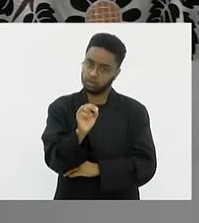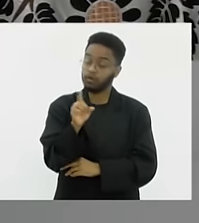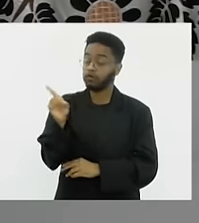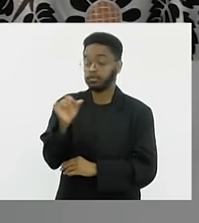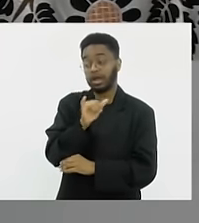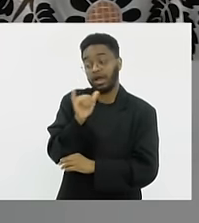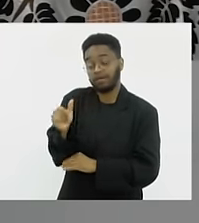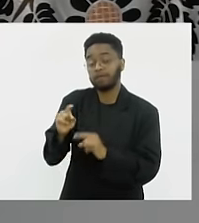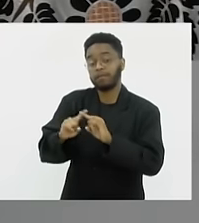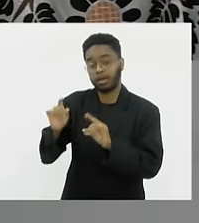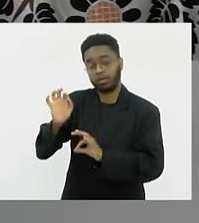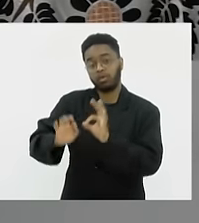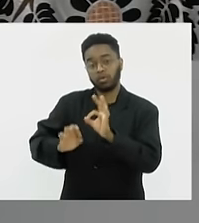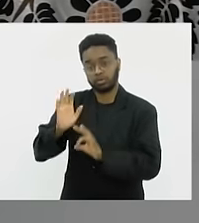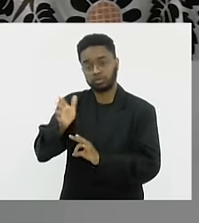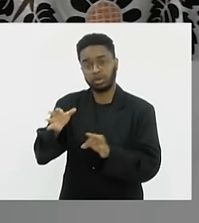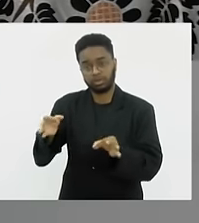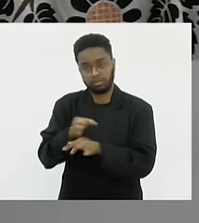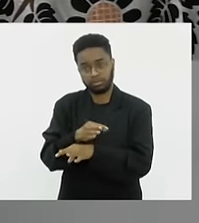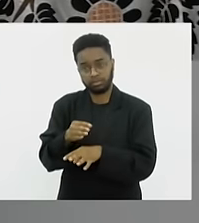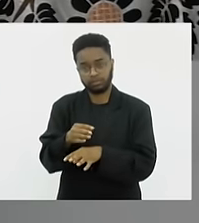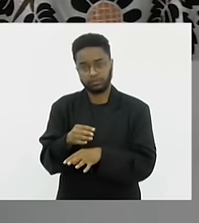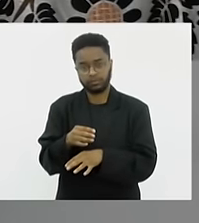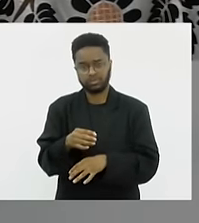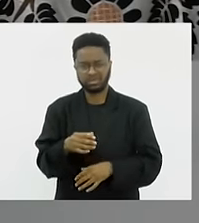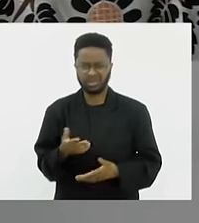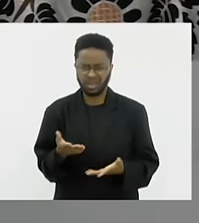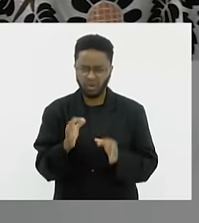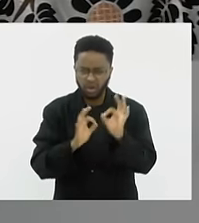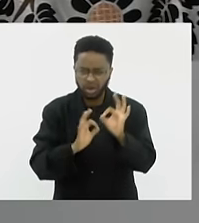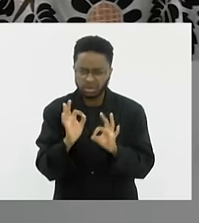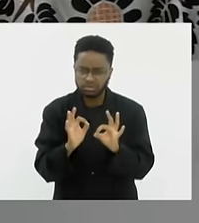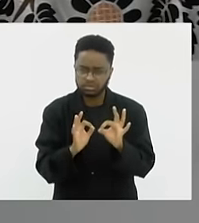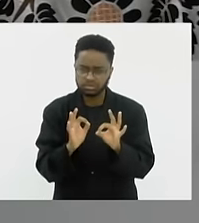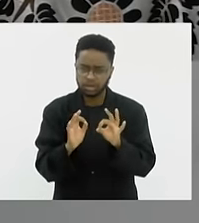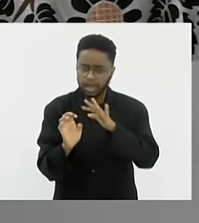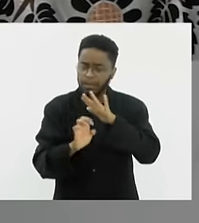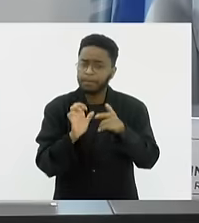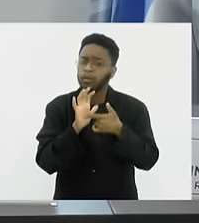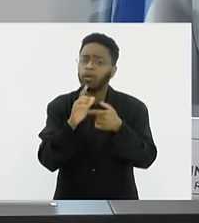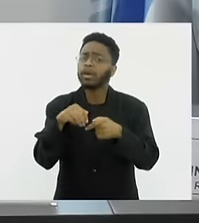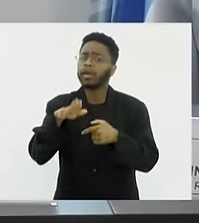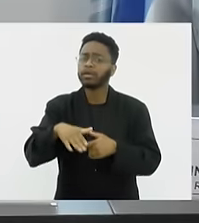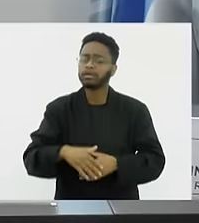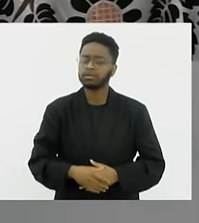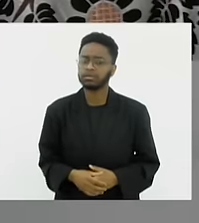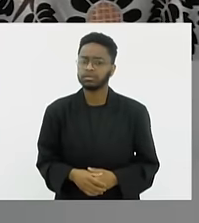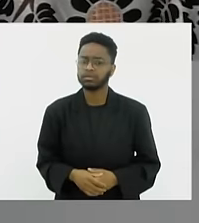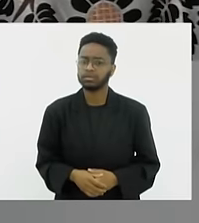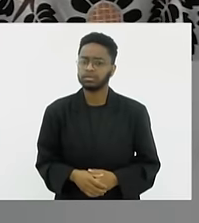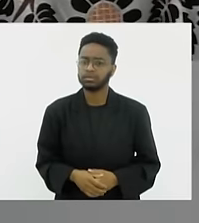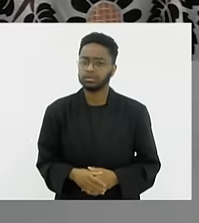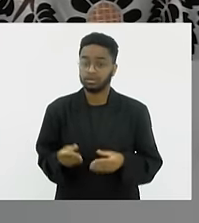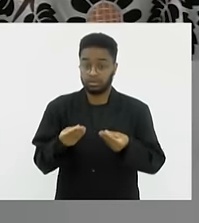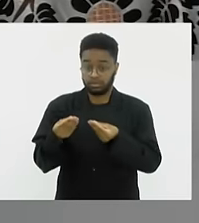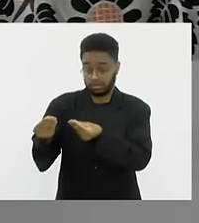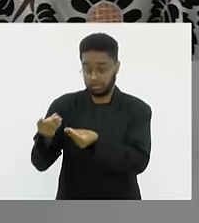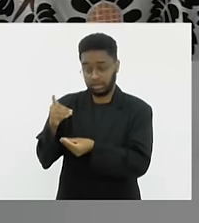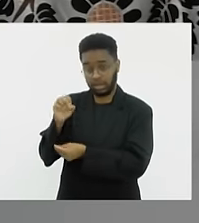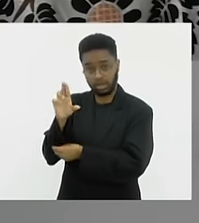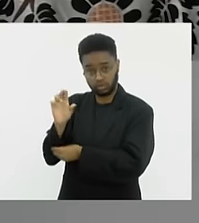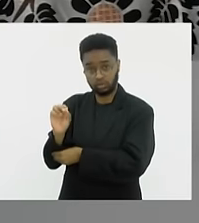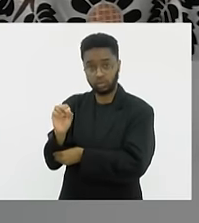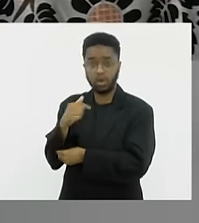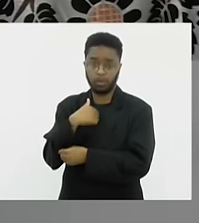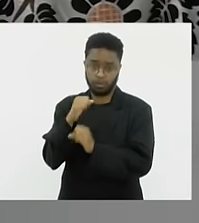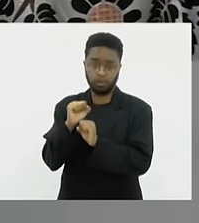ele regularizou. Foi a empresa ele regularizou. Apresentou, a empresa apresentou. Apresentou para quem, presidente? Encaminhou ao Detro. Posso encaminhar aqui a